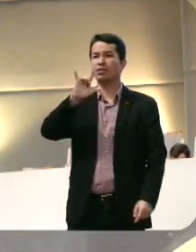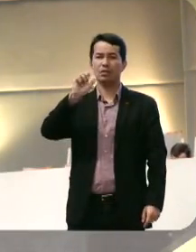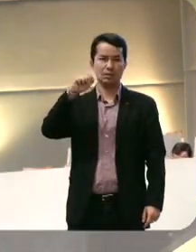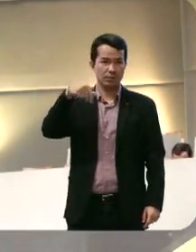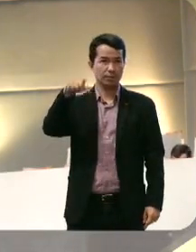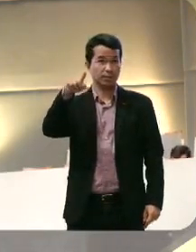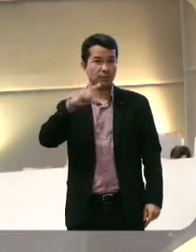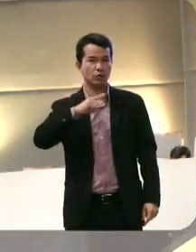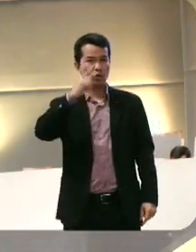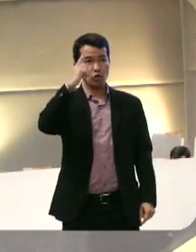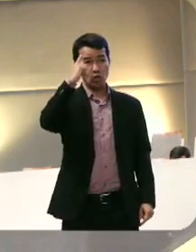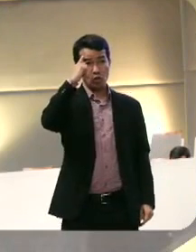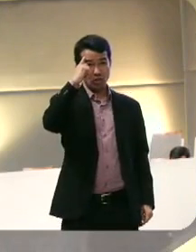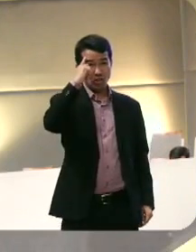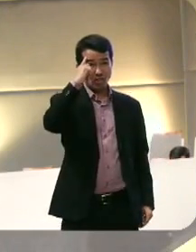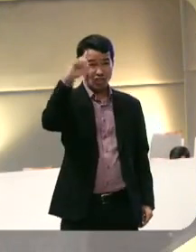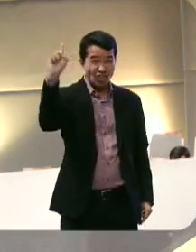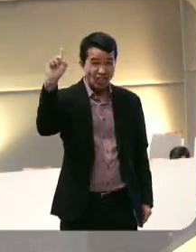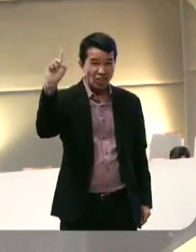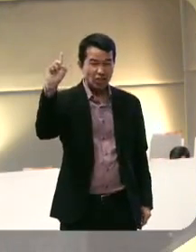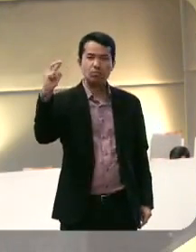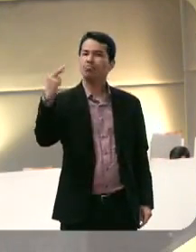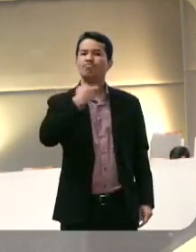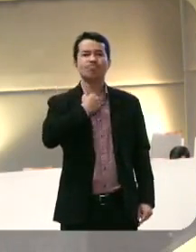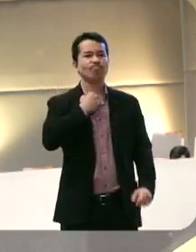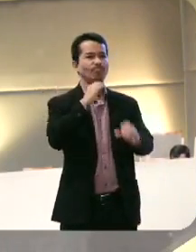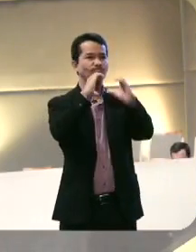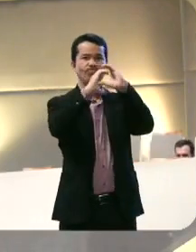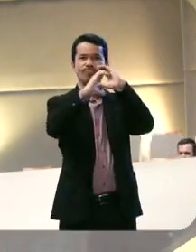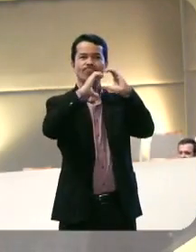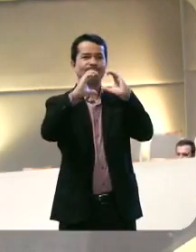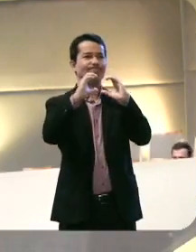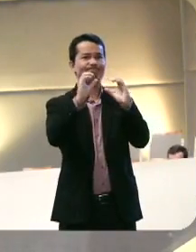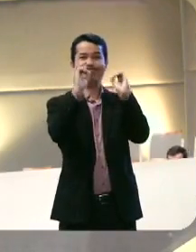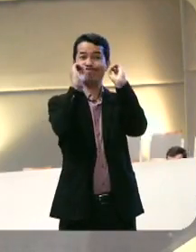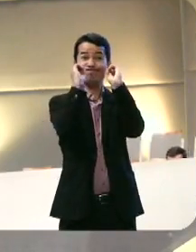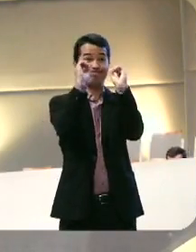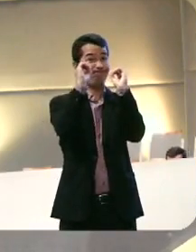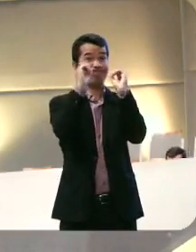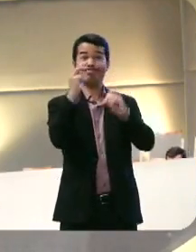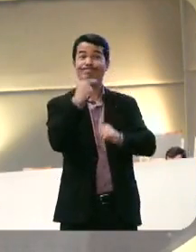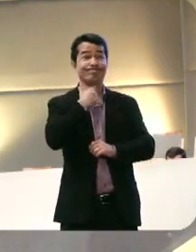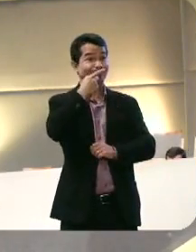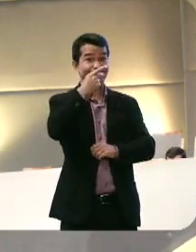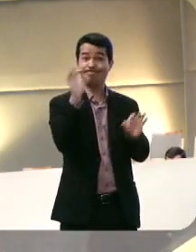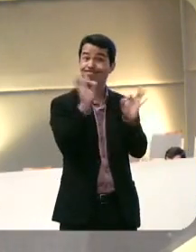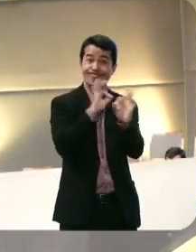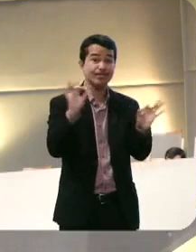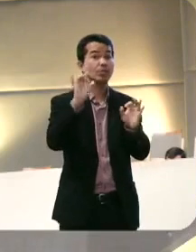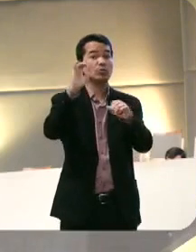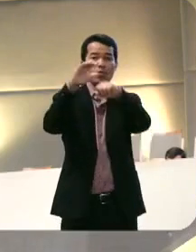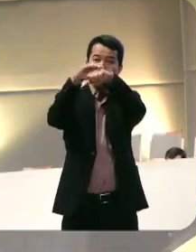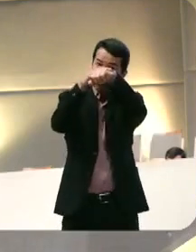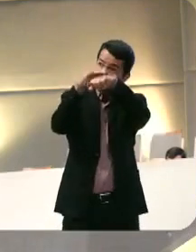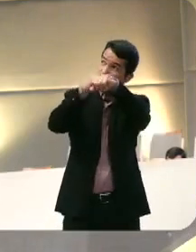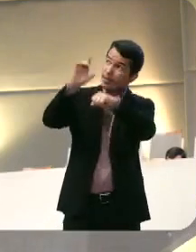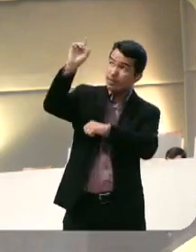um dia inteiro sem falar com ninguém, e éramos desafiados a falar apenas com o Senhor, durante um